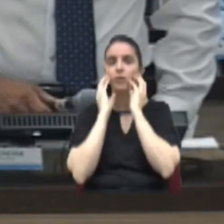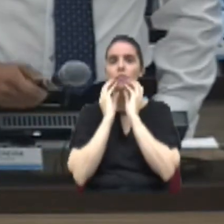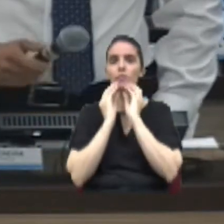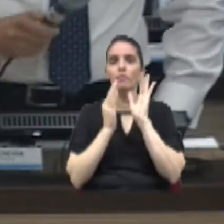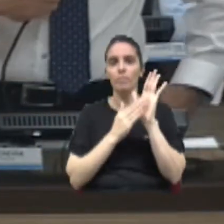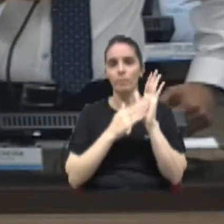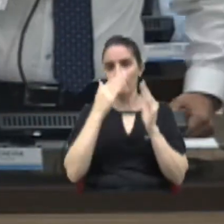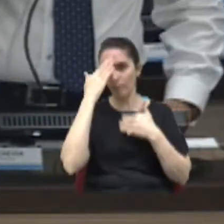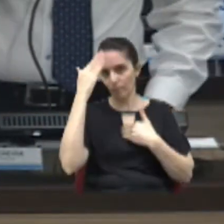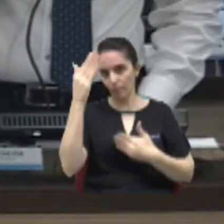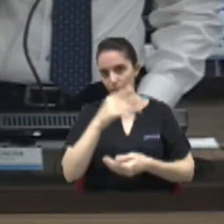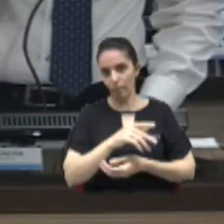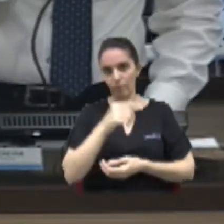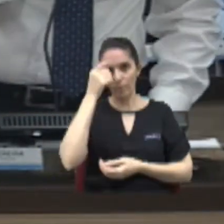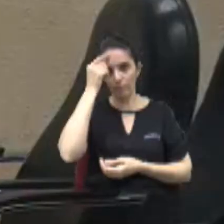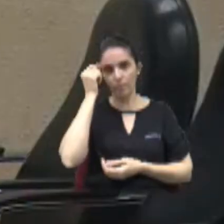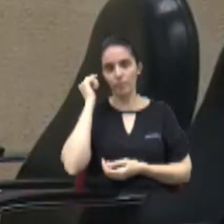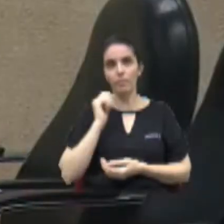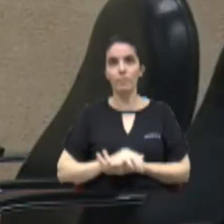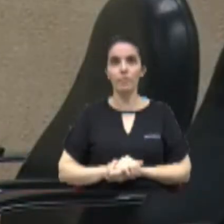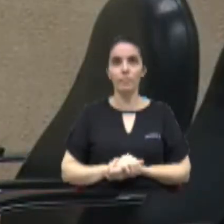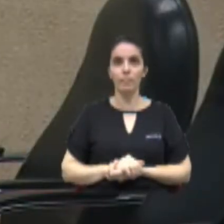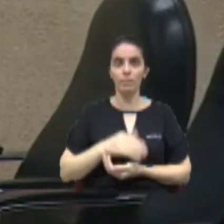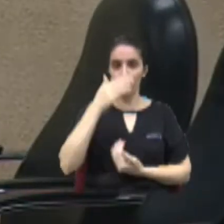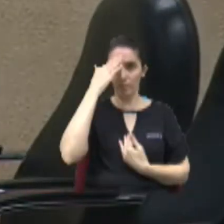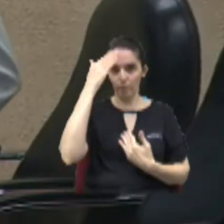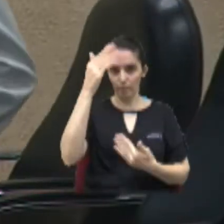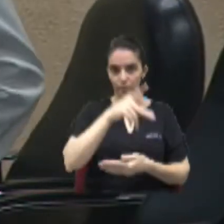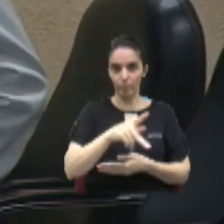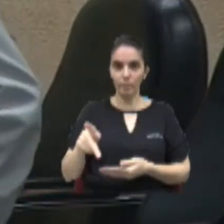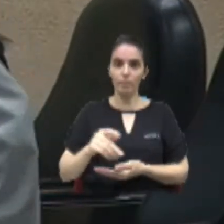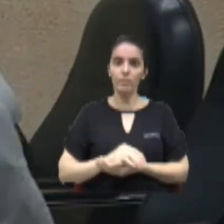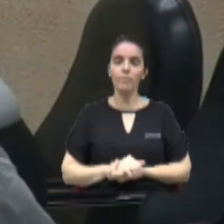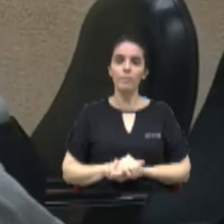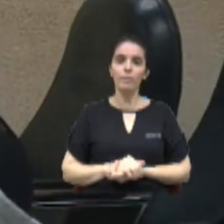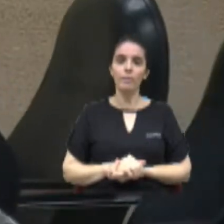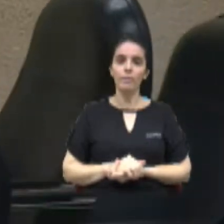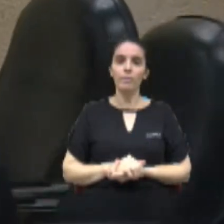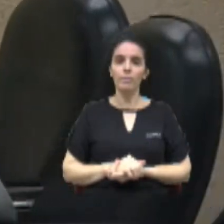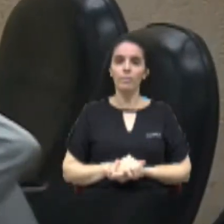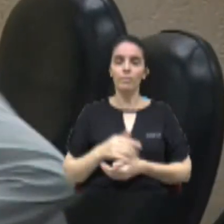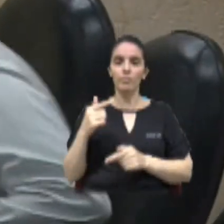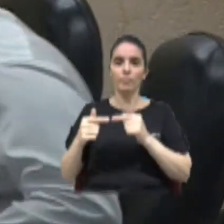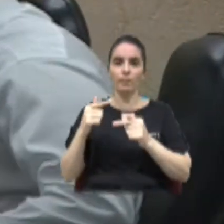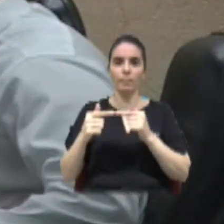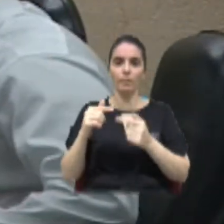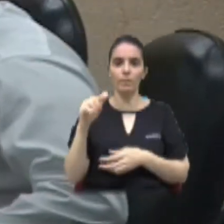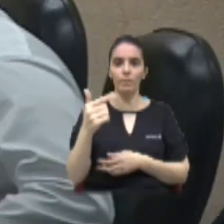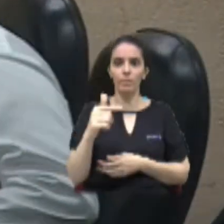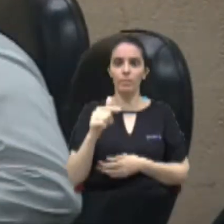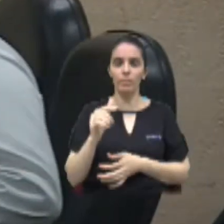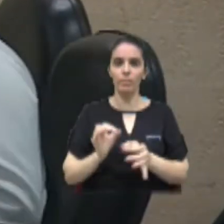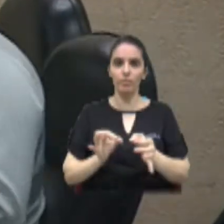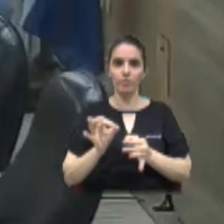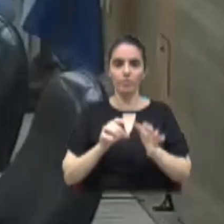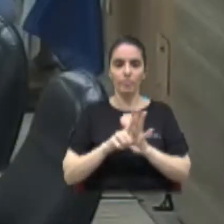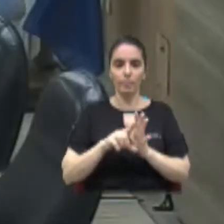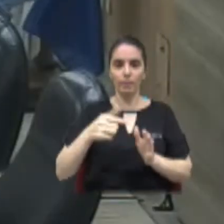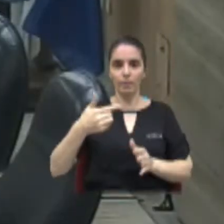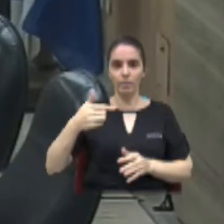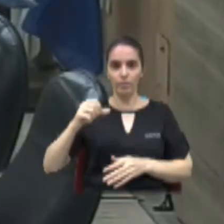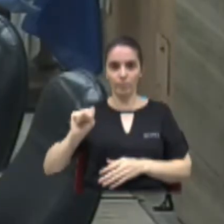mas eu sempre coloco aqui que eu falo daquilo que eu entendo e me limito muito nas discussões daquilo que pouco sei. E com relação